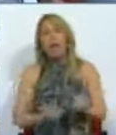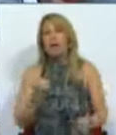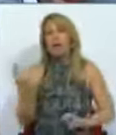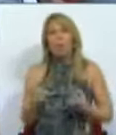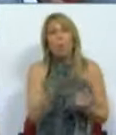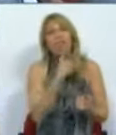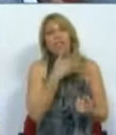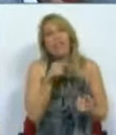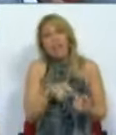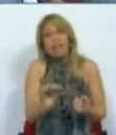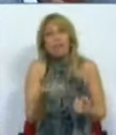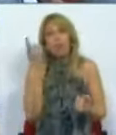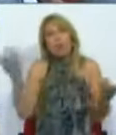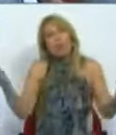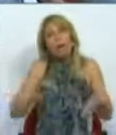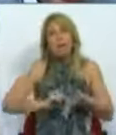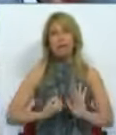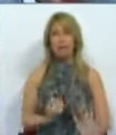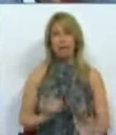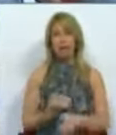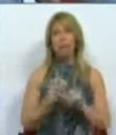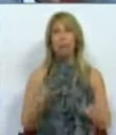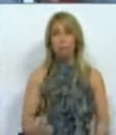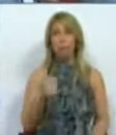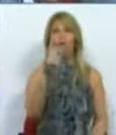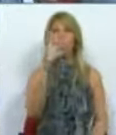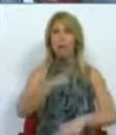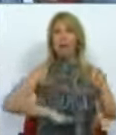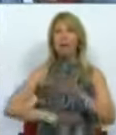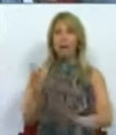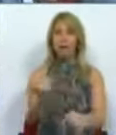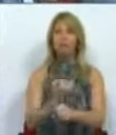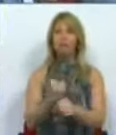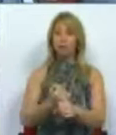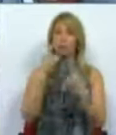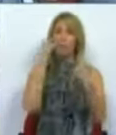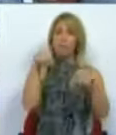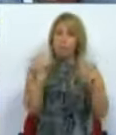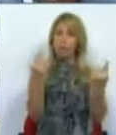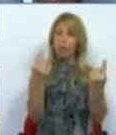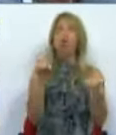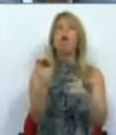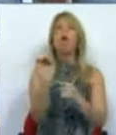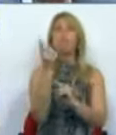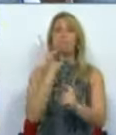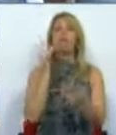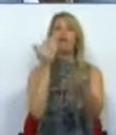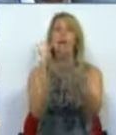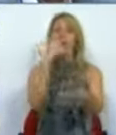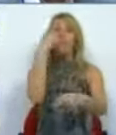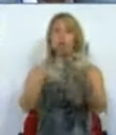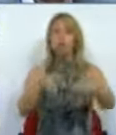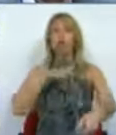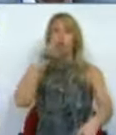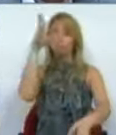absolutamente necessárias. Porque uma televisão só faz serviço público, só serve verdadeiramente os portugueses que a